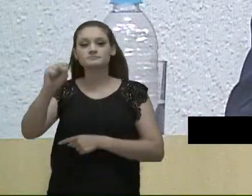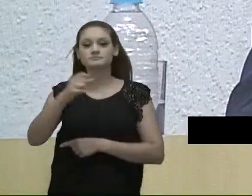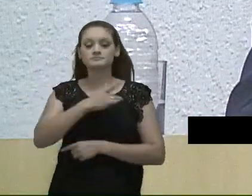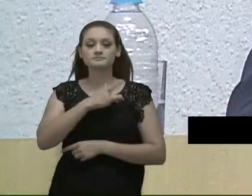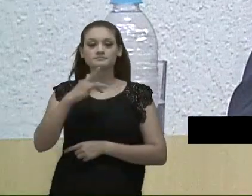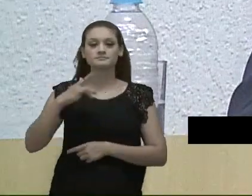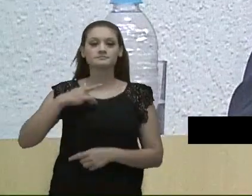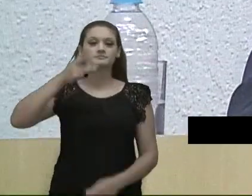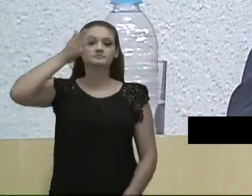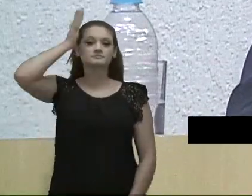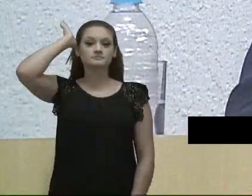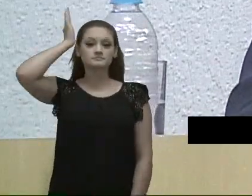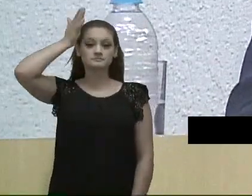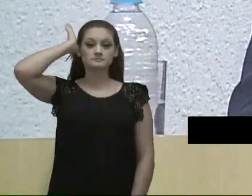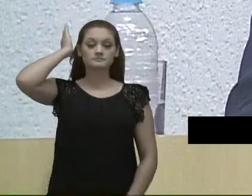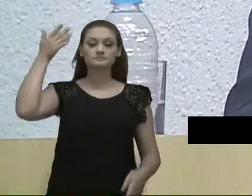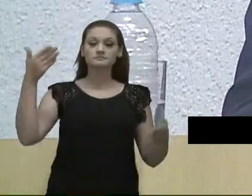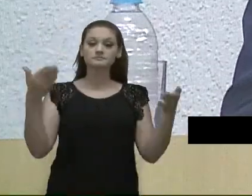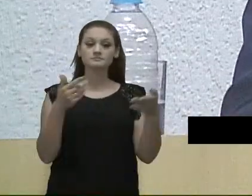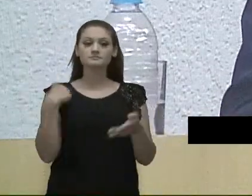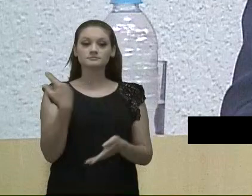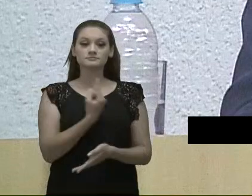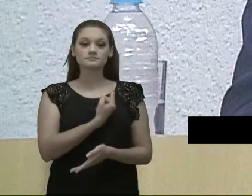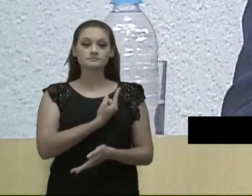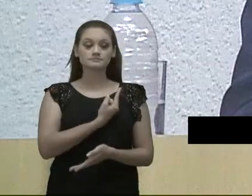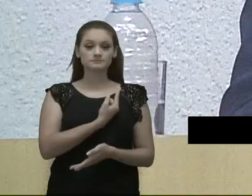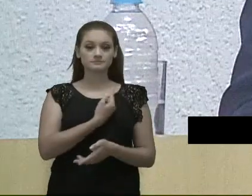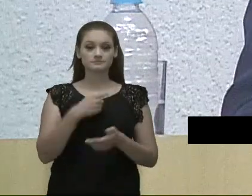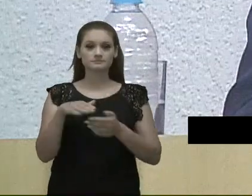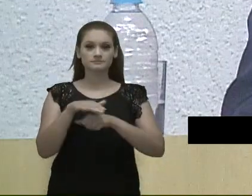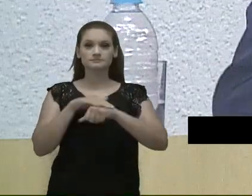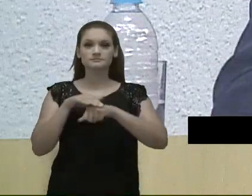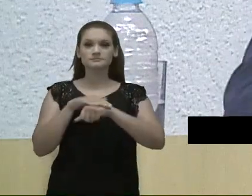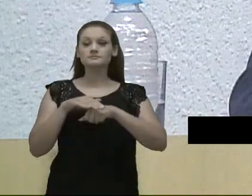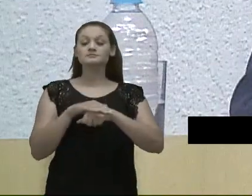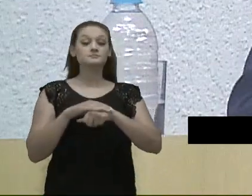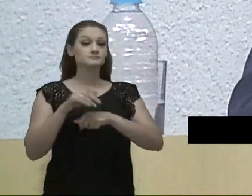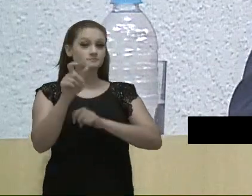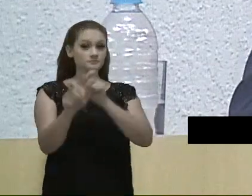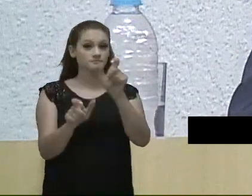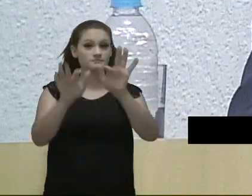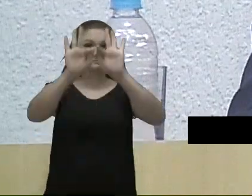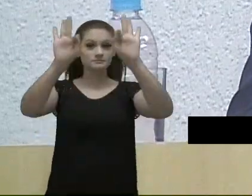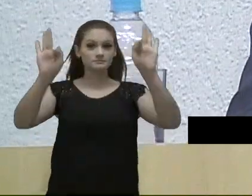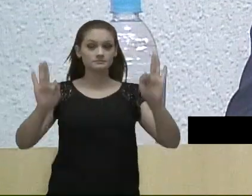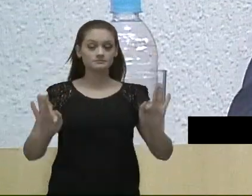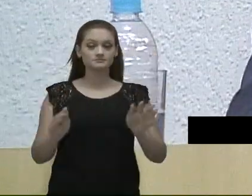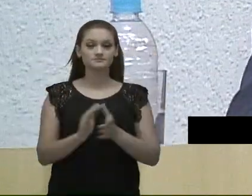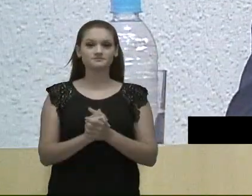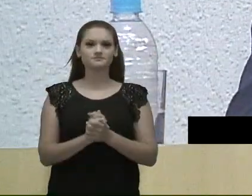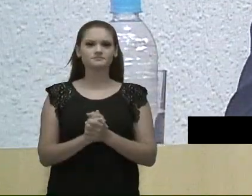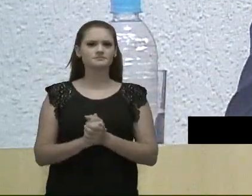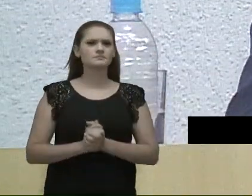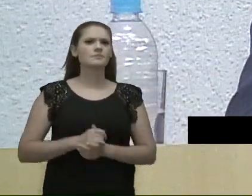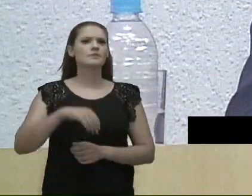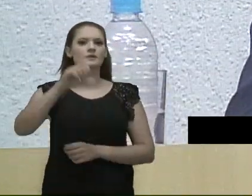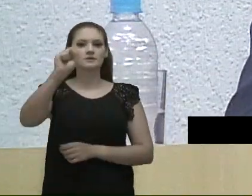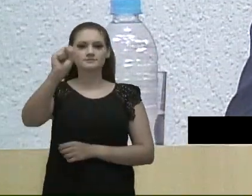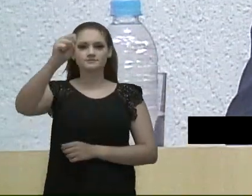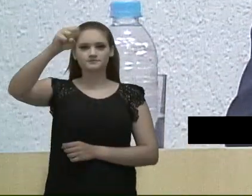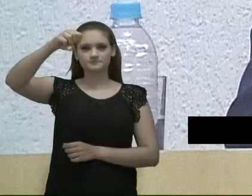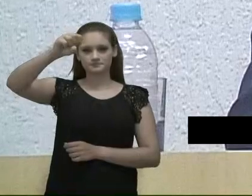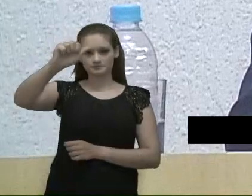de Taubaté. Hoje nós estaremos ouvindo alguns prestadores de serviço na unidade San Marino e